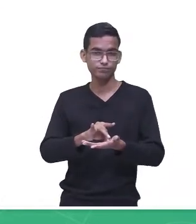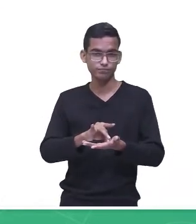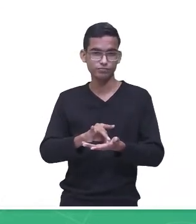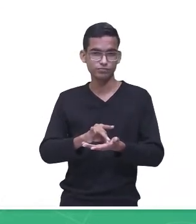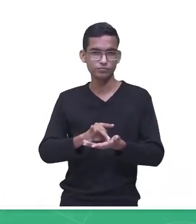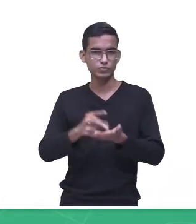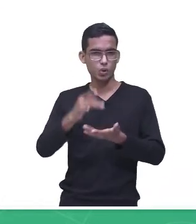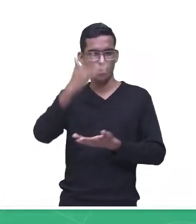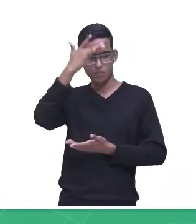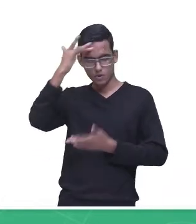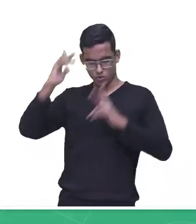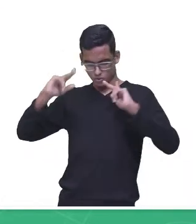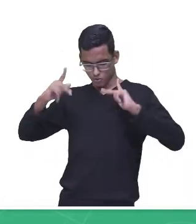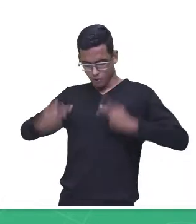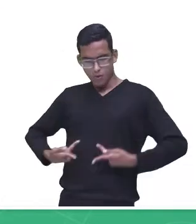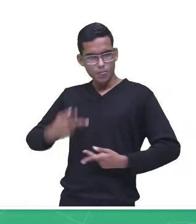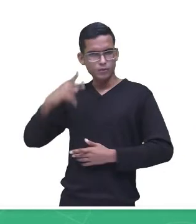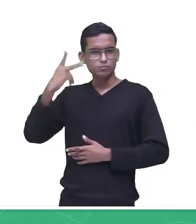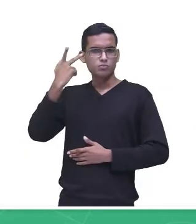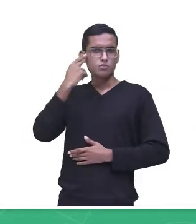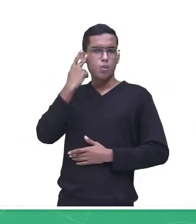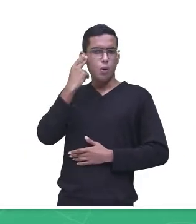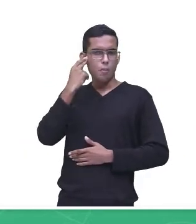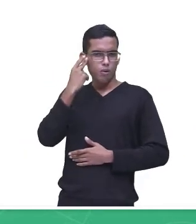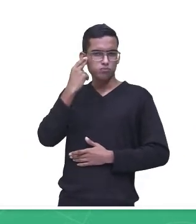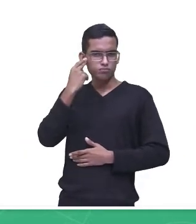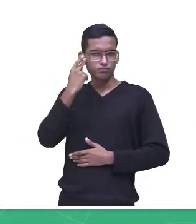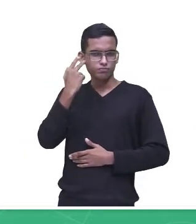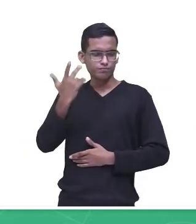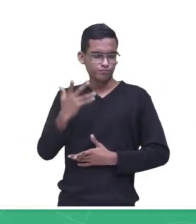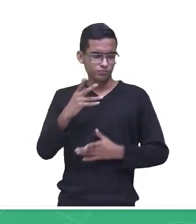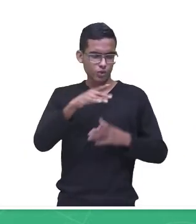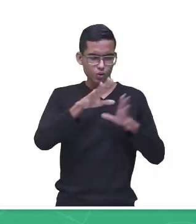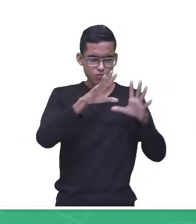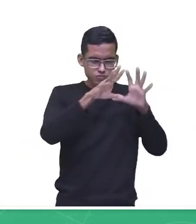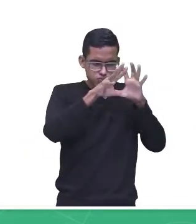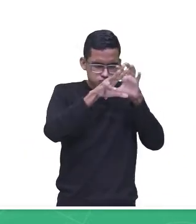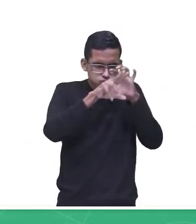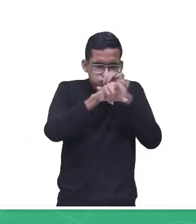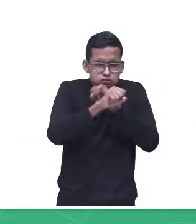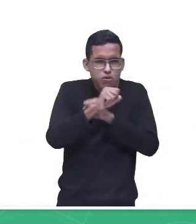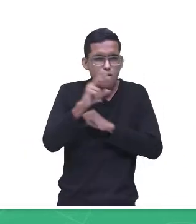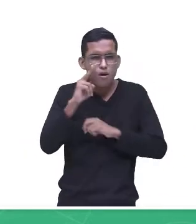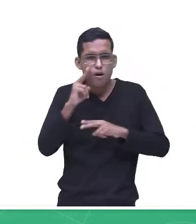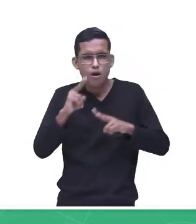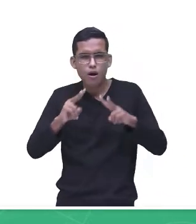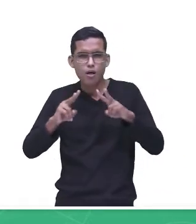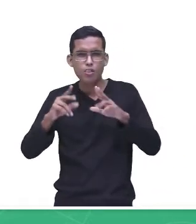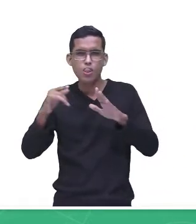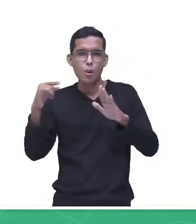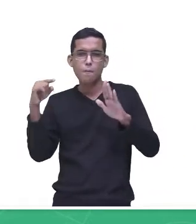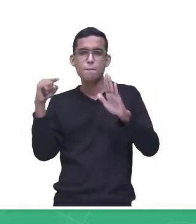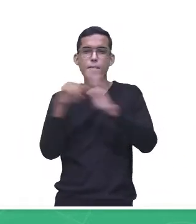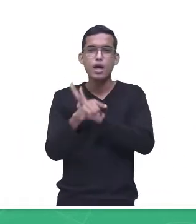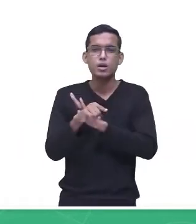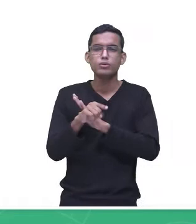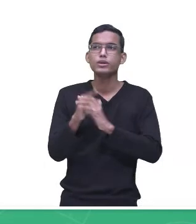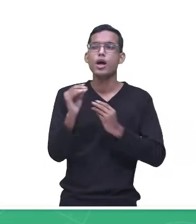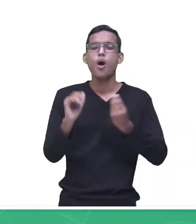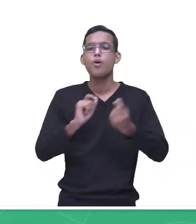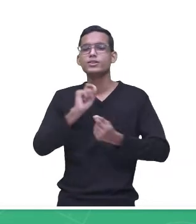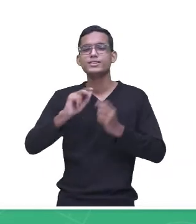tá? Homens comuns, na escuridão da caverna, não se perguntam sobre o mundo, não se perguntam, não